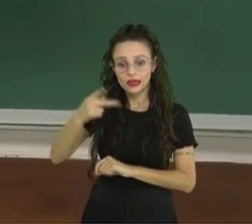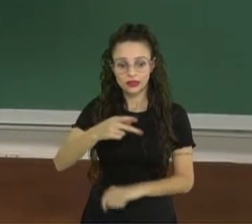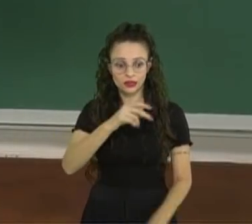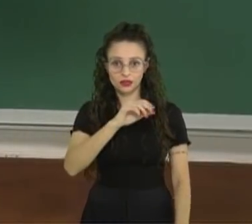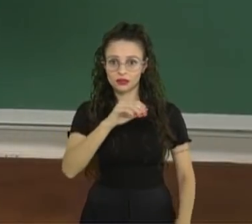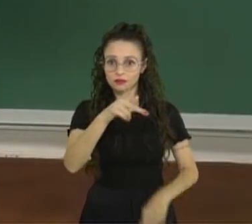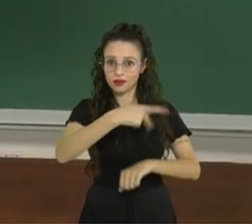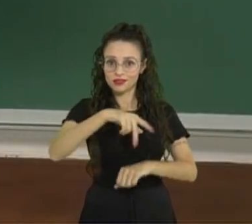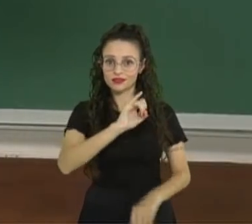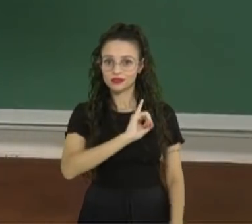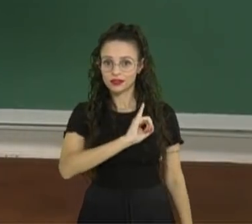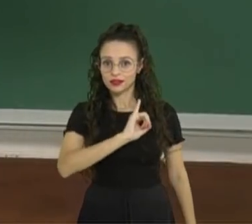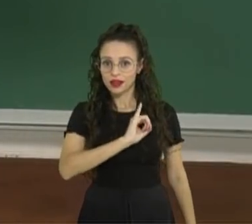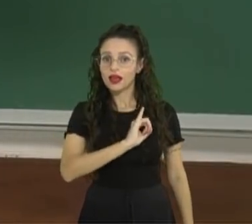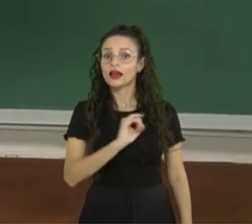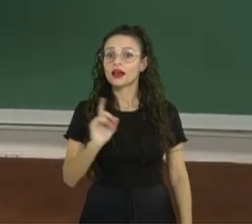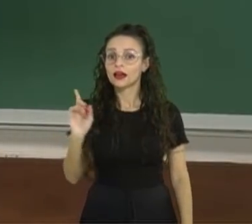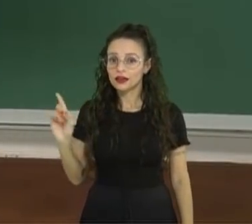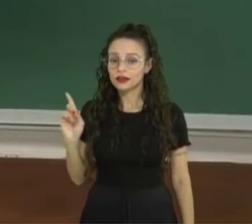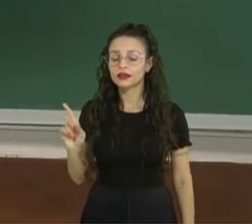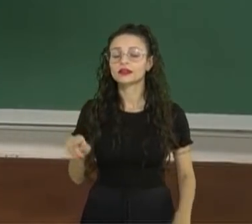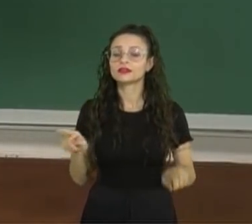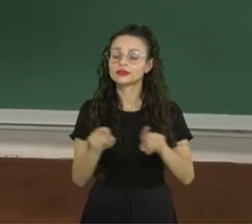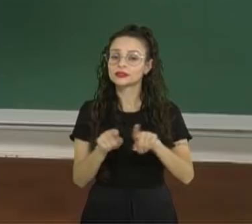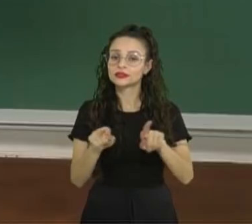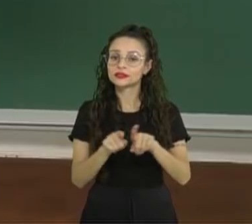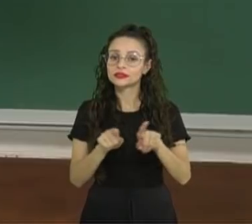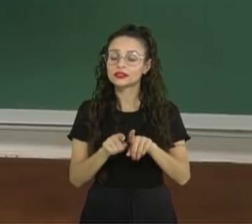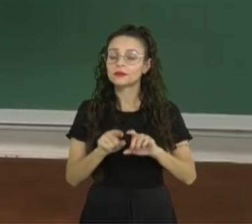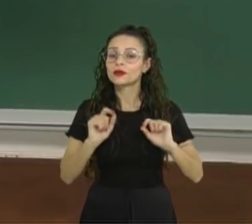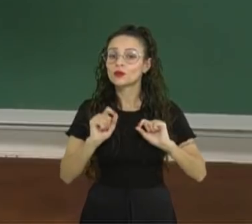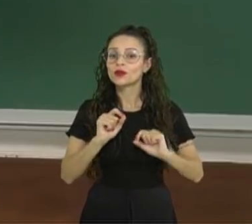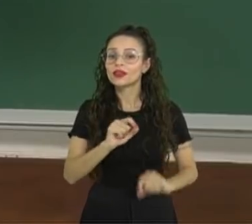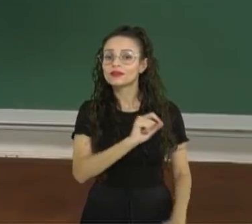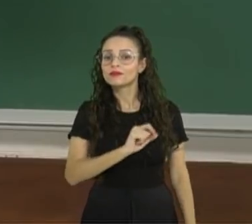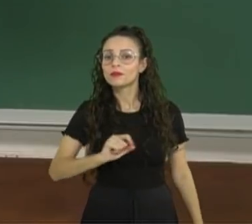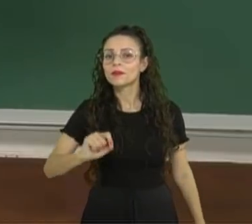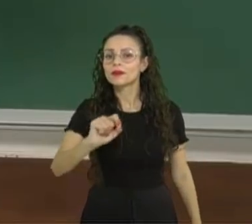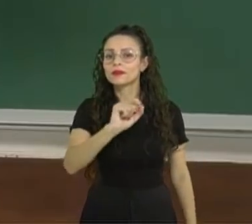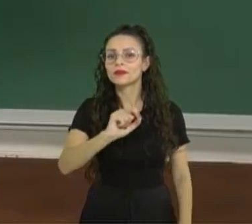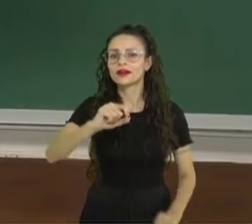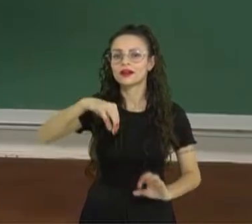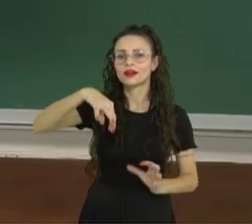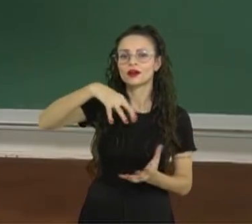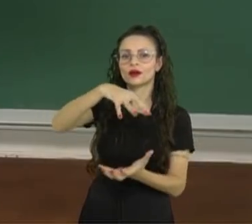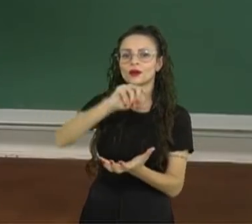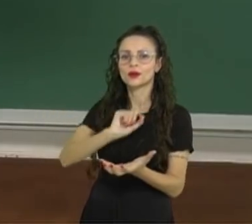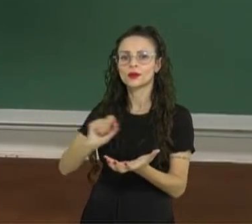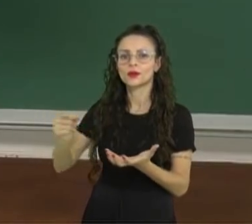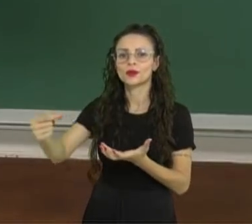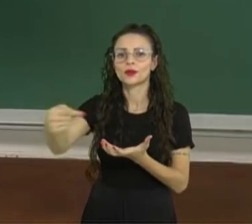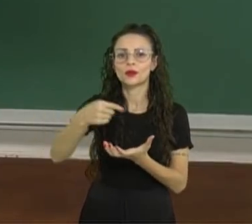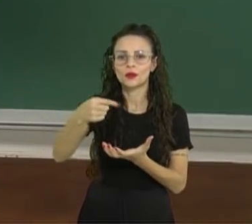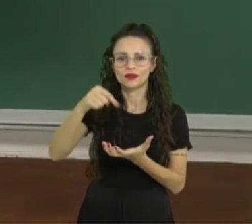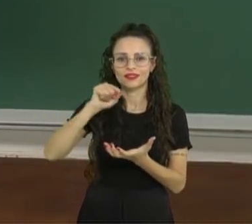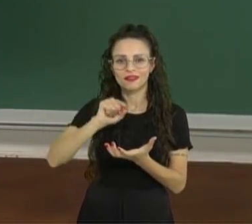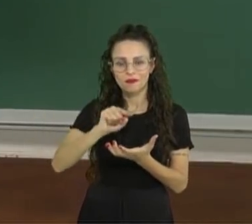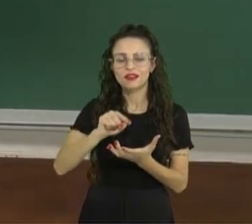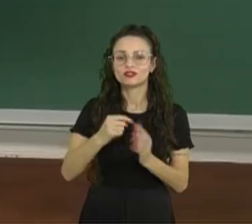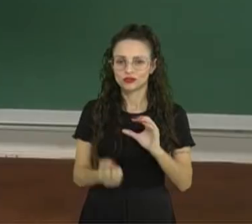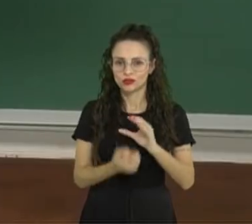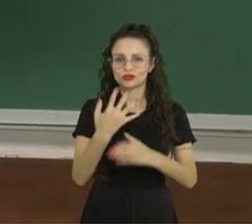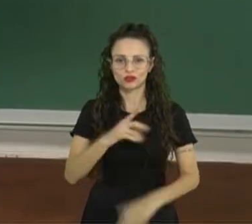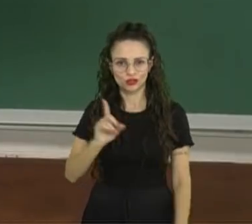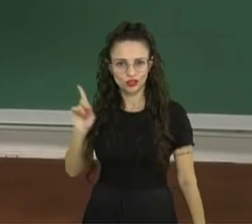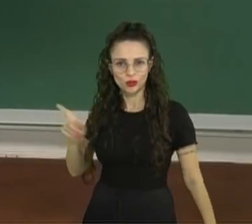Iraque, no caso da Mesopotâmia, né, Irã, Iraque, Kuwait, a região do Oriente Médio onde surgiu essa civilização chamada